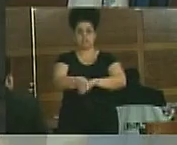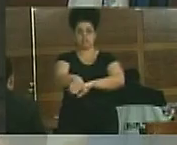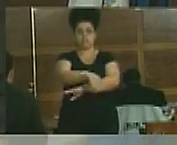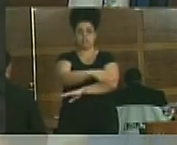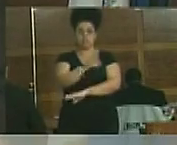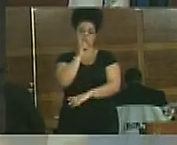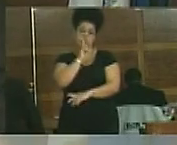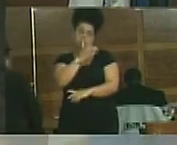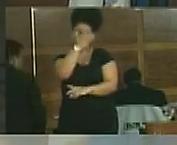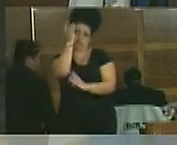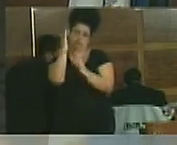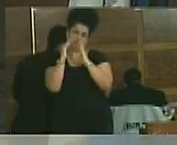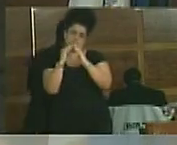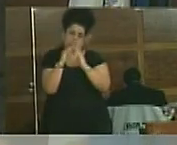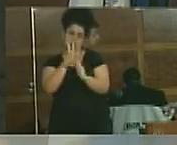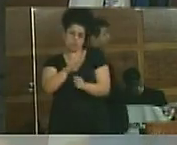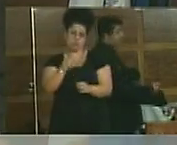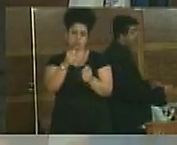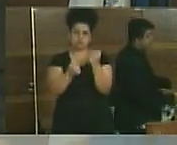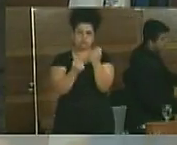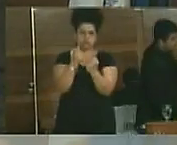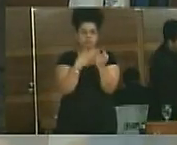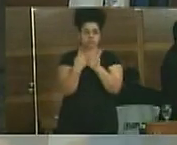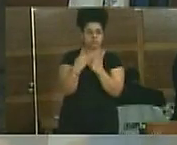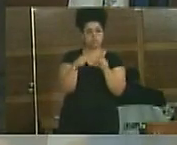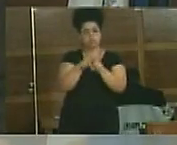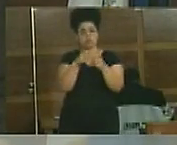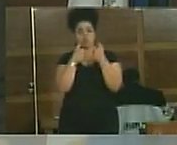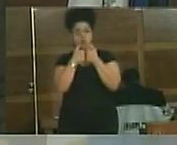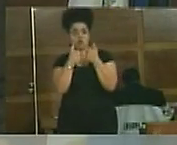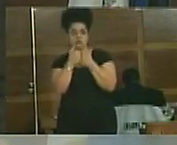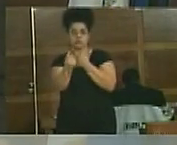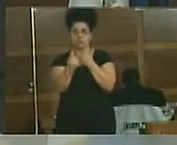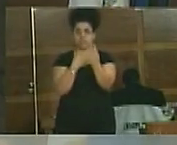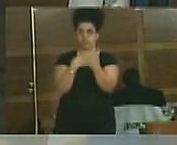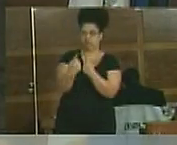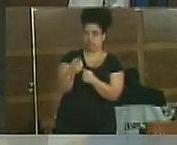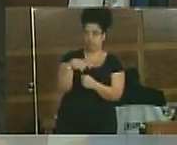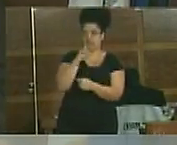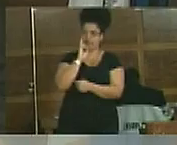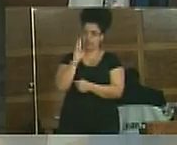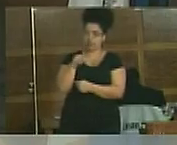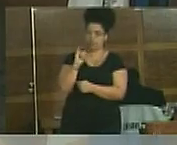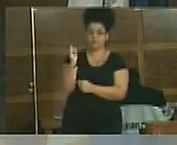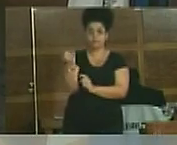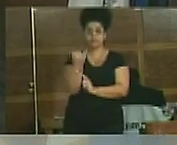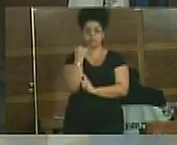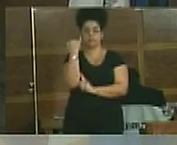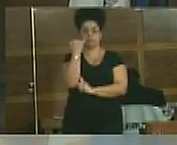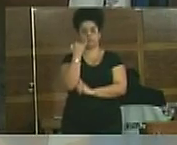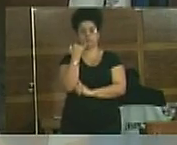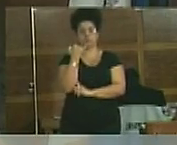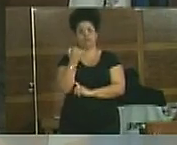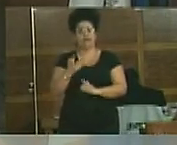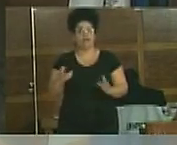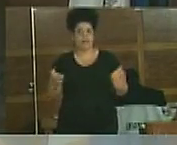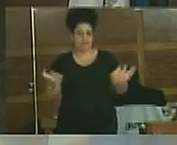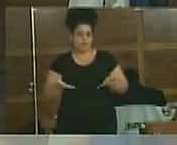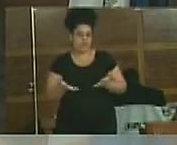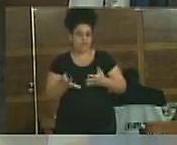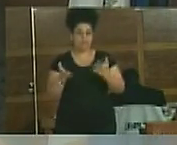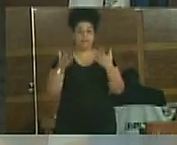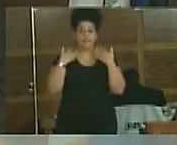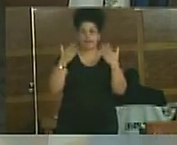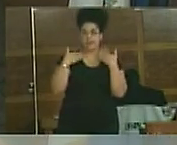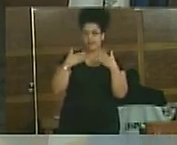que os moradores usam. Então, eu vejo ali que é muito importante. Principalmente, sabemos que o verão está chegando, e sempre